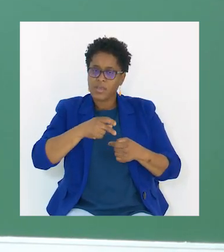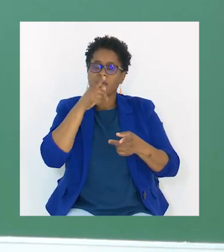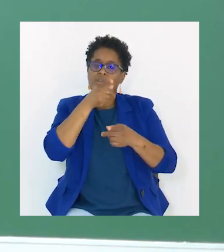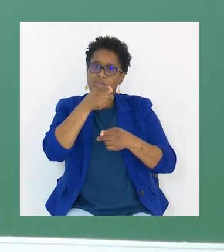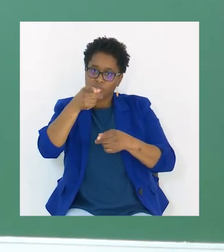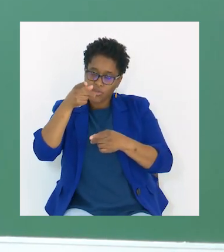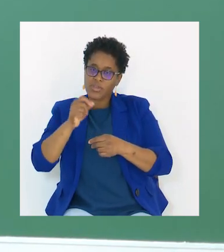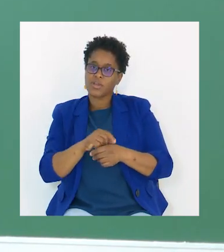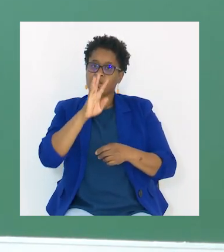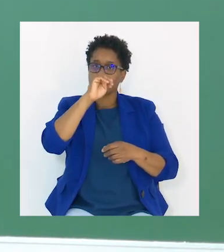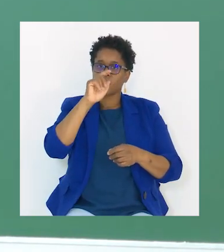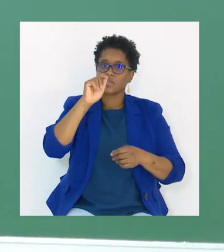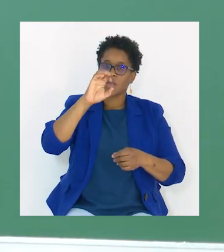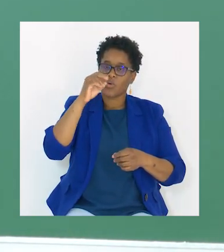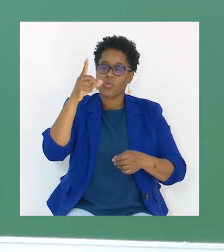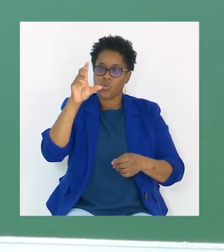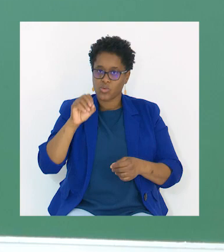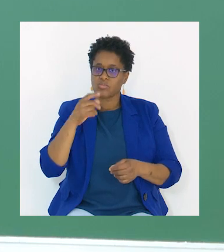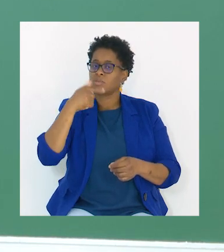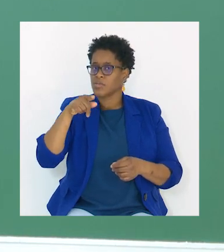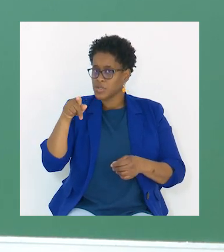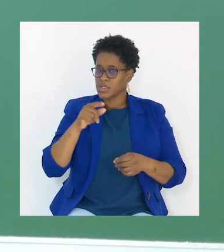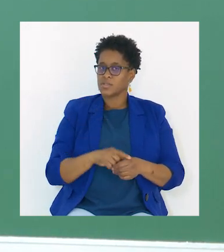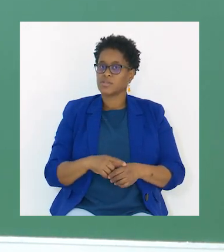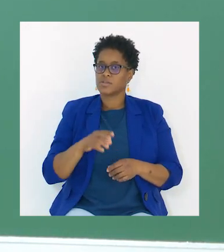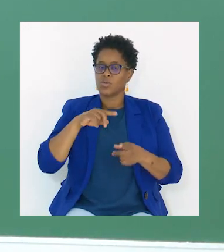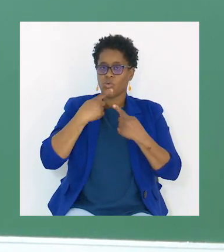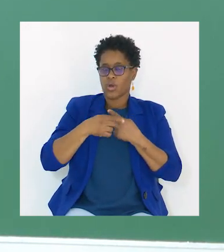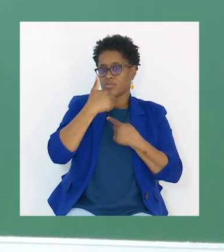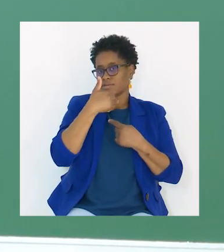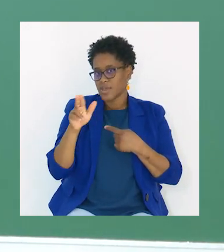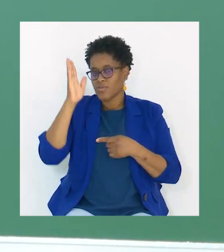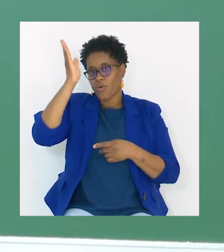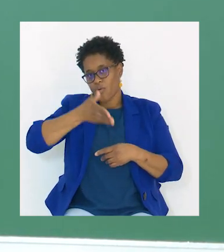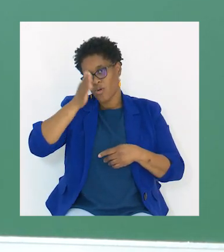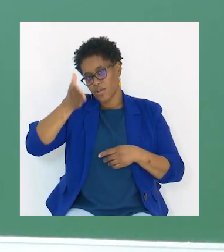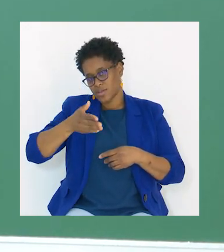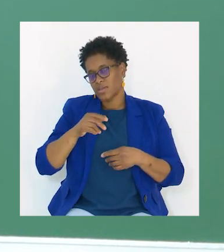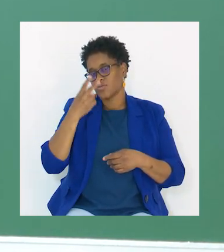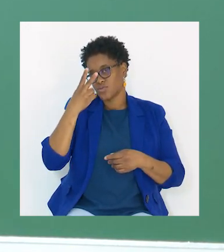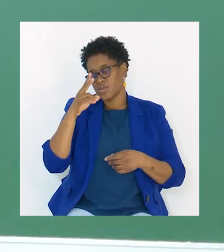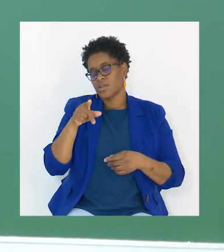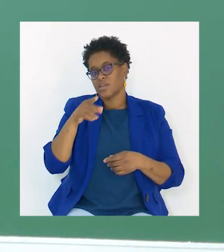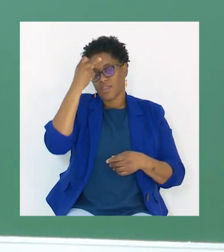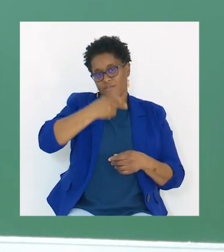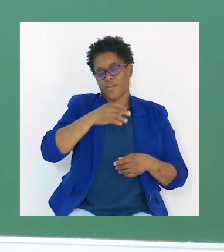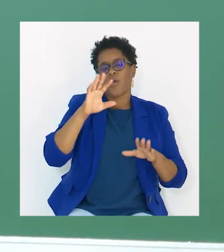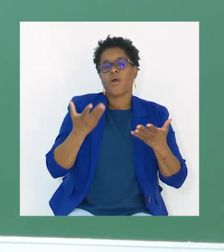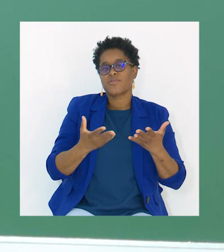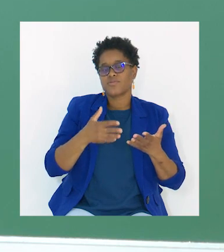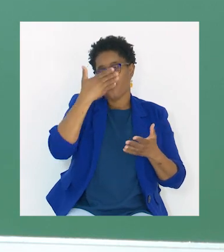indica o século. Portanto, temos ali o ano 100, cortamos os 2 zeros, fica